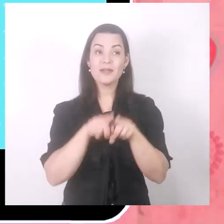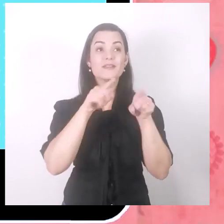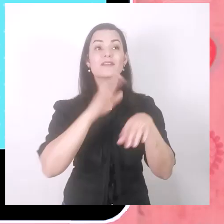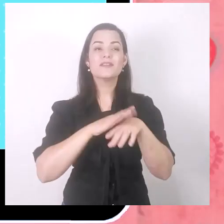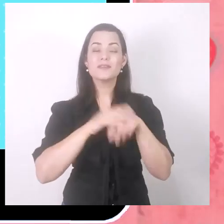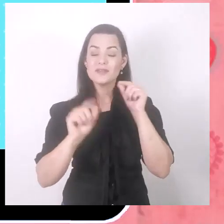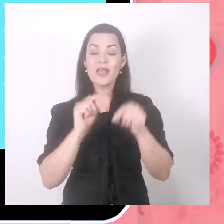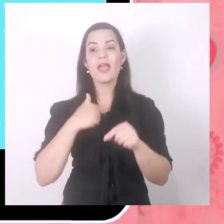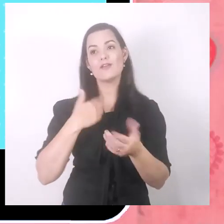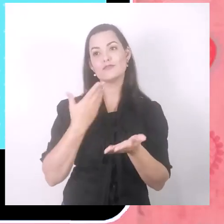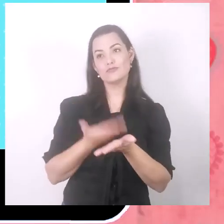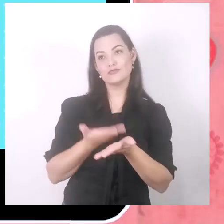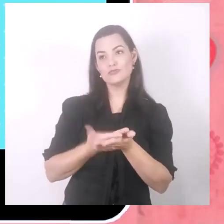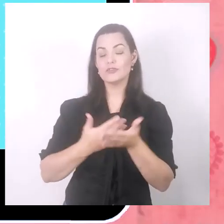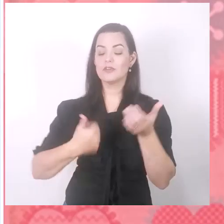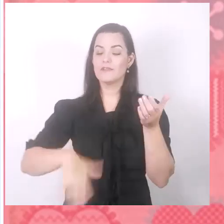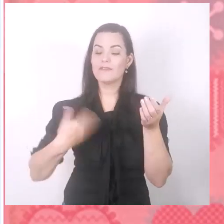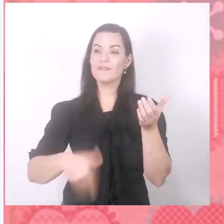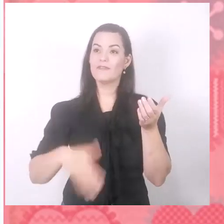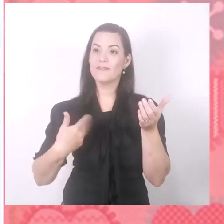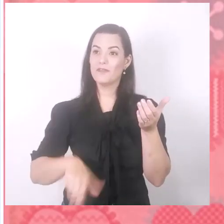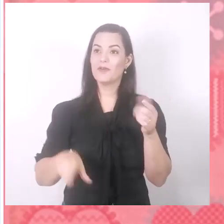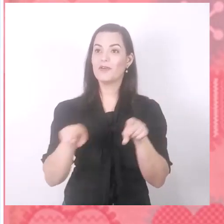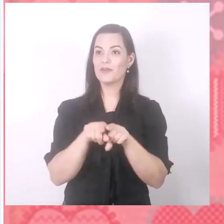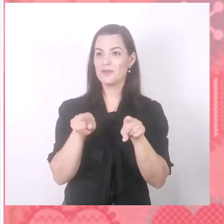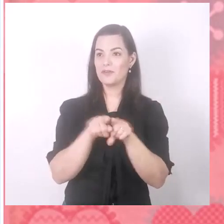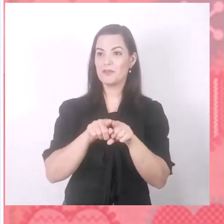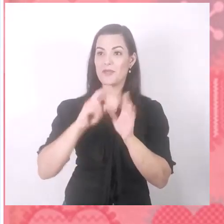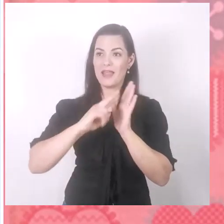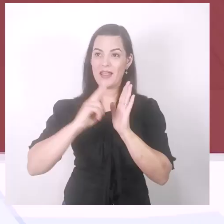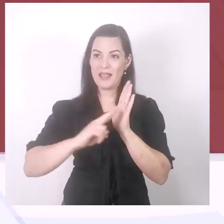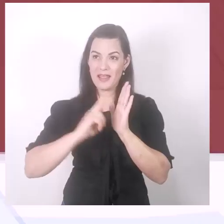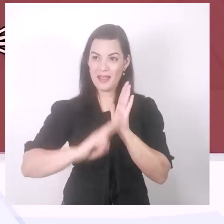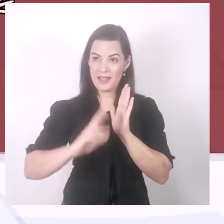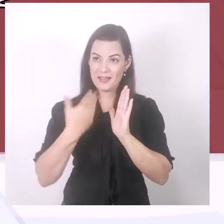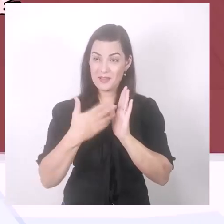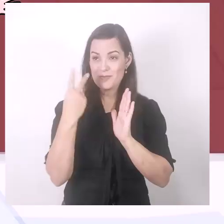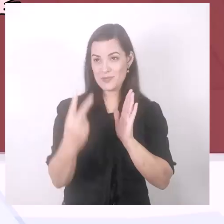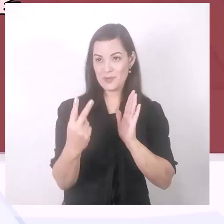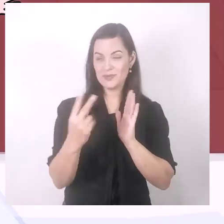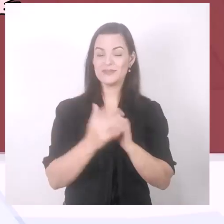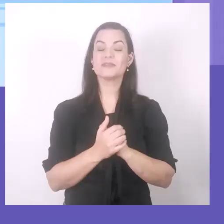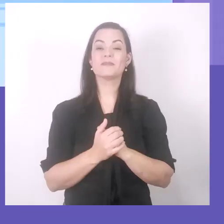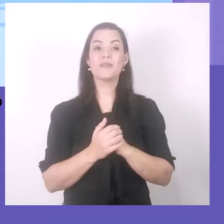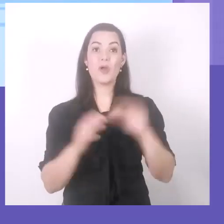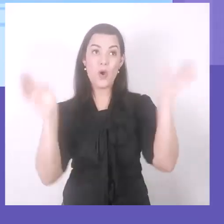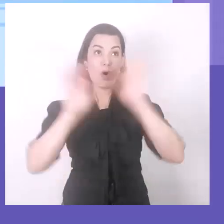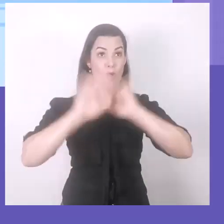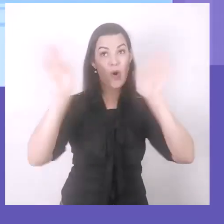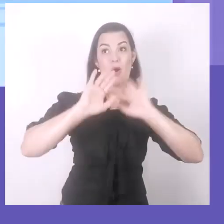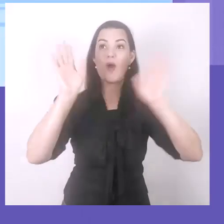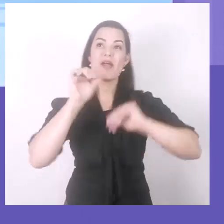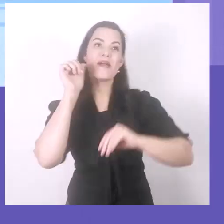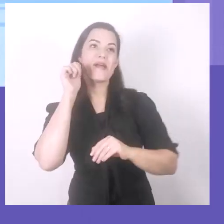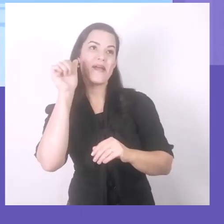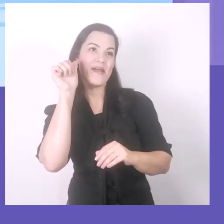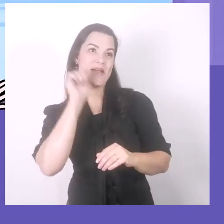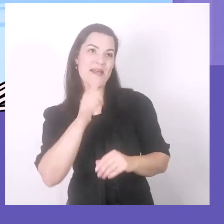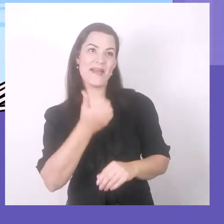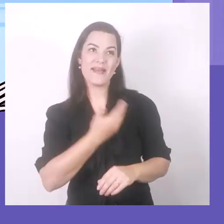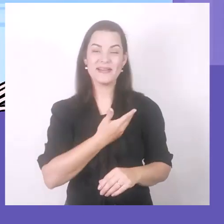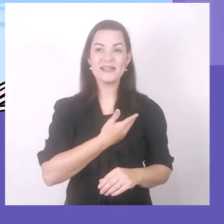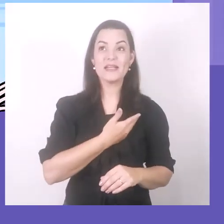estudando violão e lendo 2 livros. Oi, meninas! Oi, Silvete! Olha, o Romano não vai